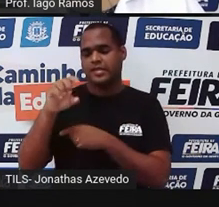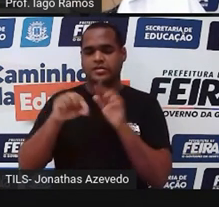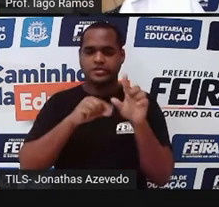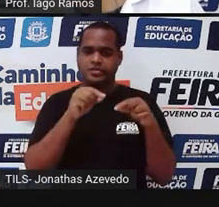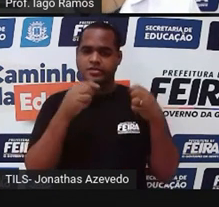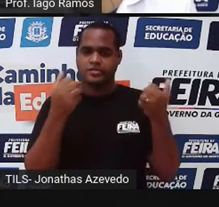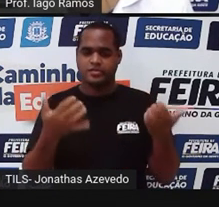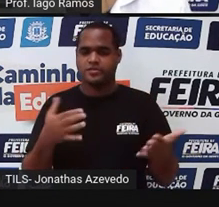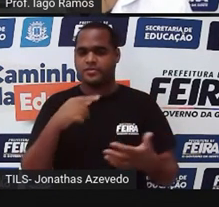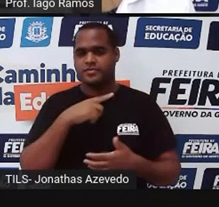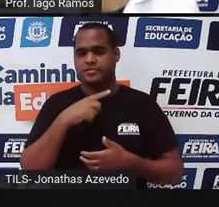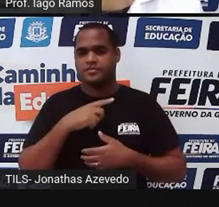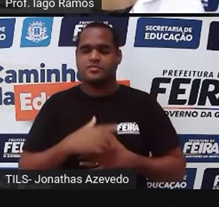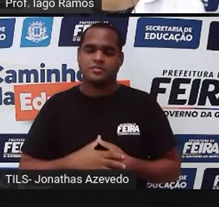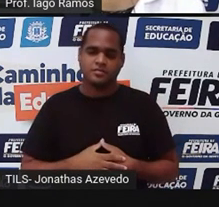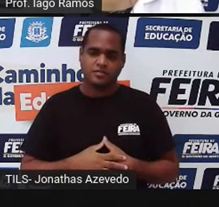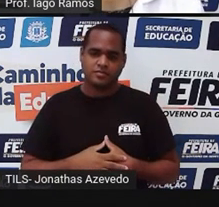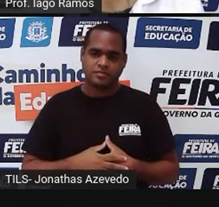certo?